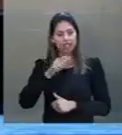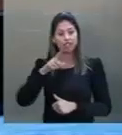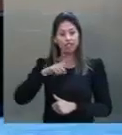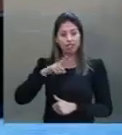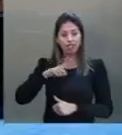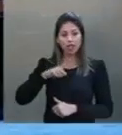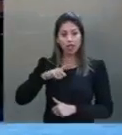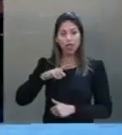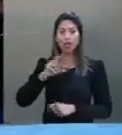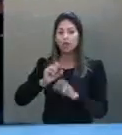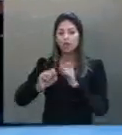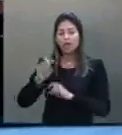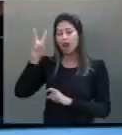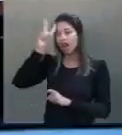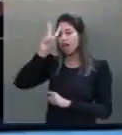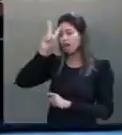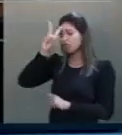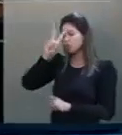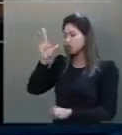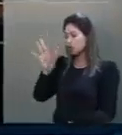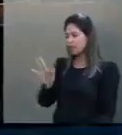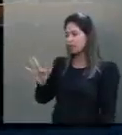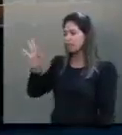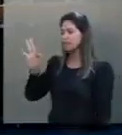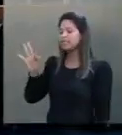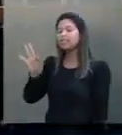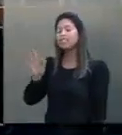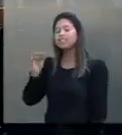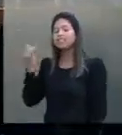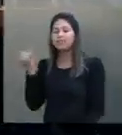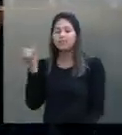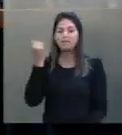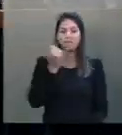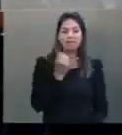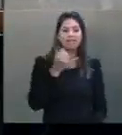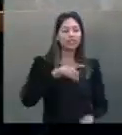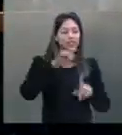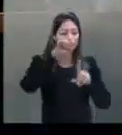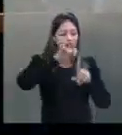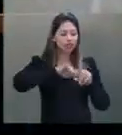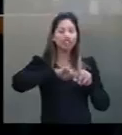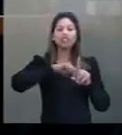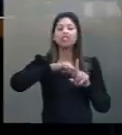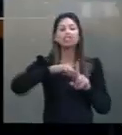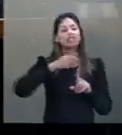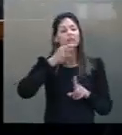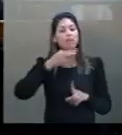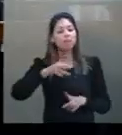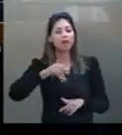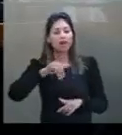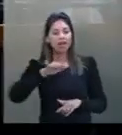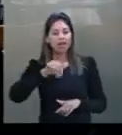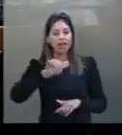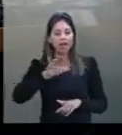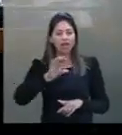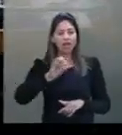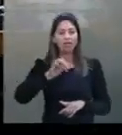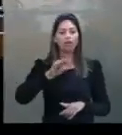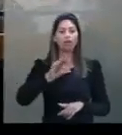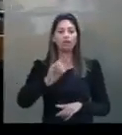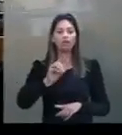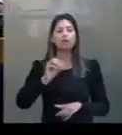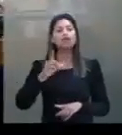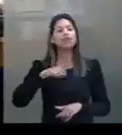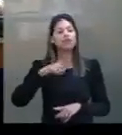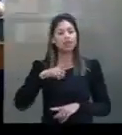francesa diz que nesse mês era costume plantar em maio ou árvore